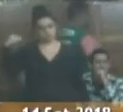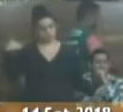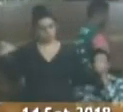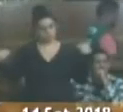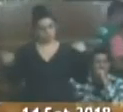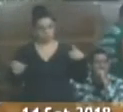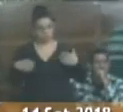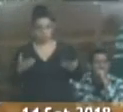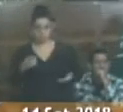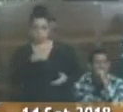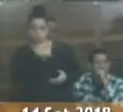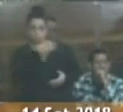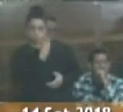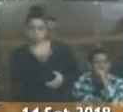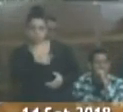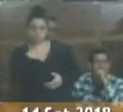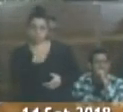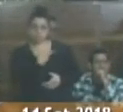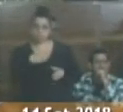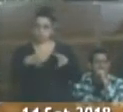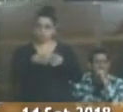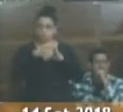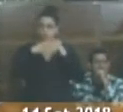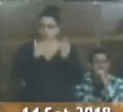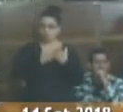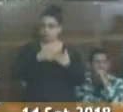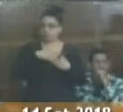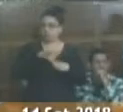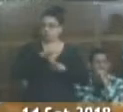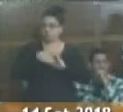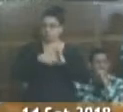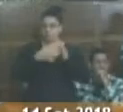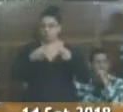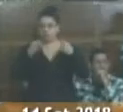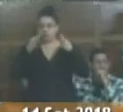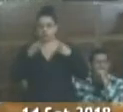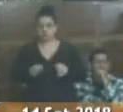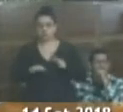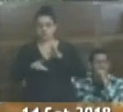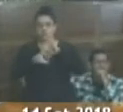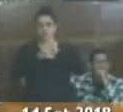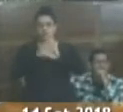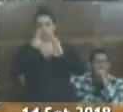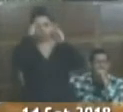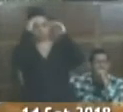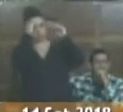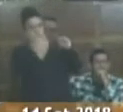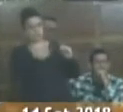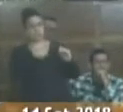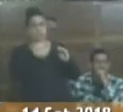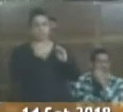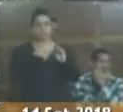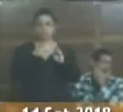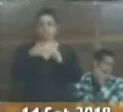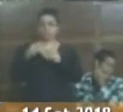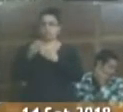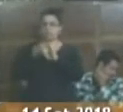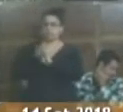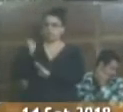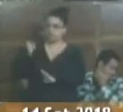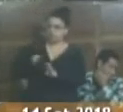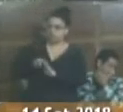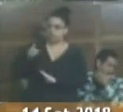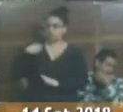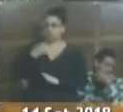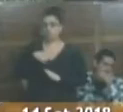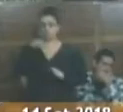senhor pode ter certeza que o nosso Instituto ele faz tudo dentro da lei, nós temos orientação, nós damos orientação a